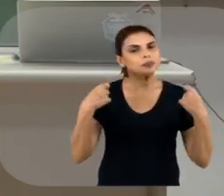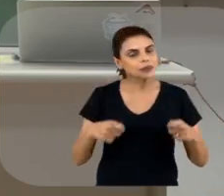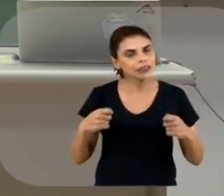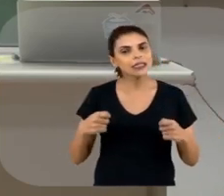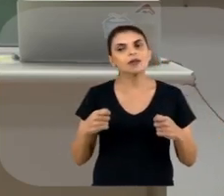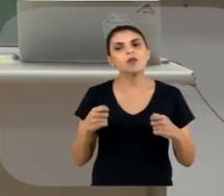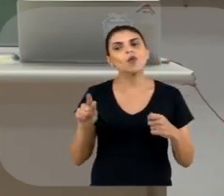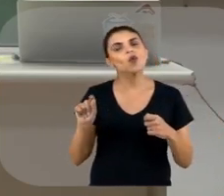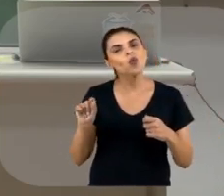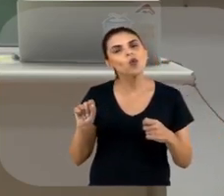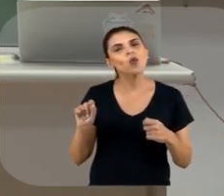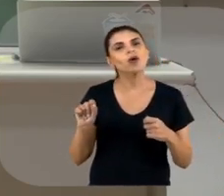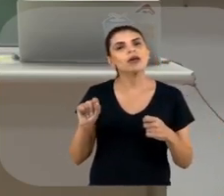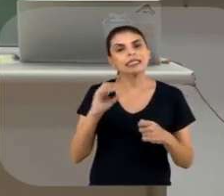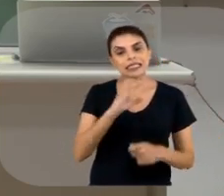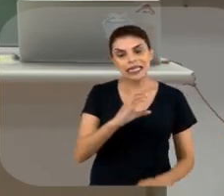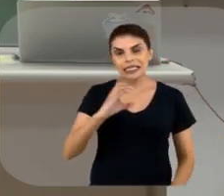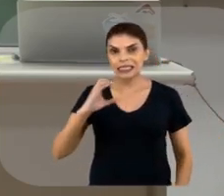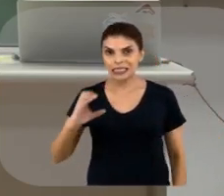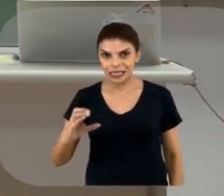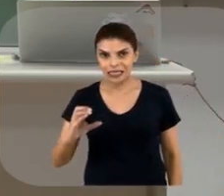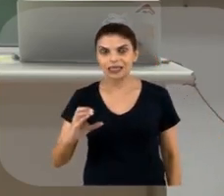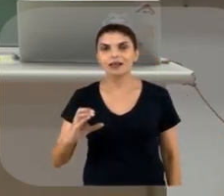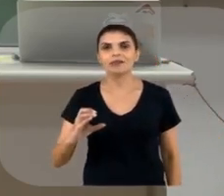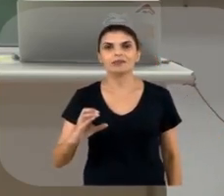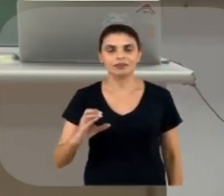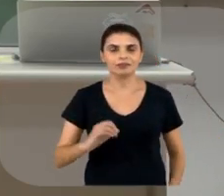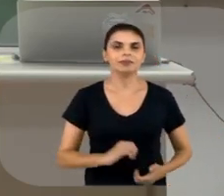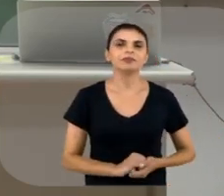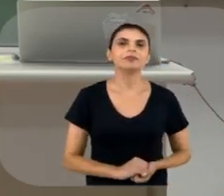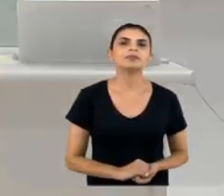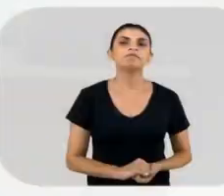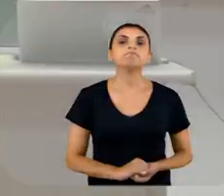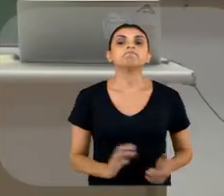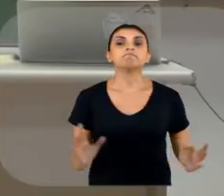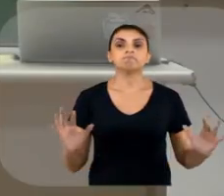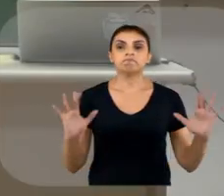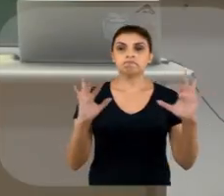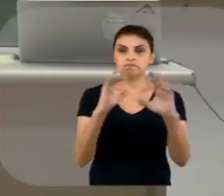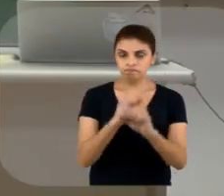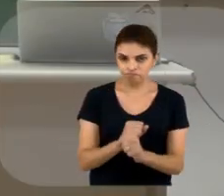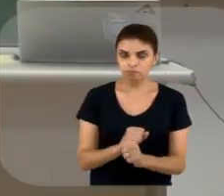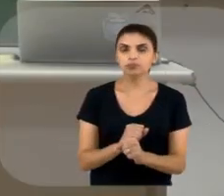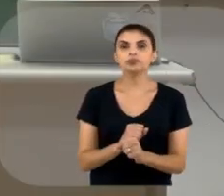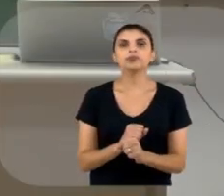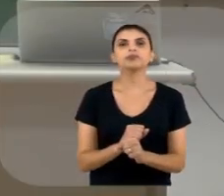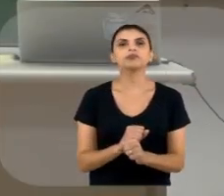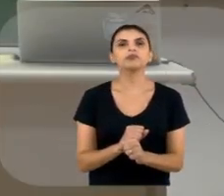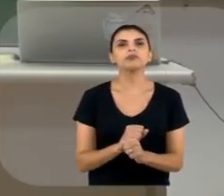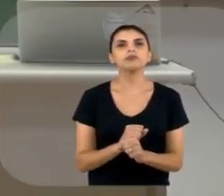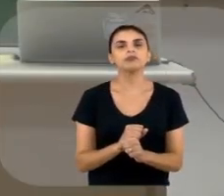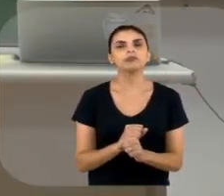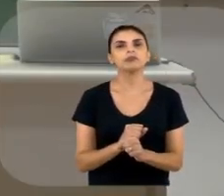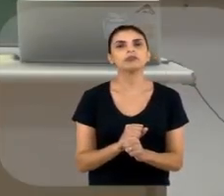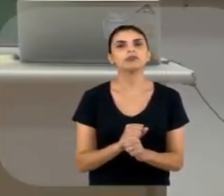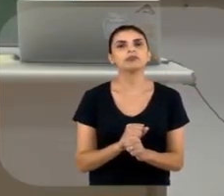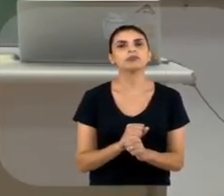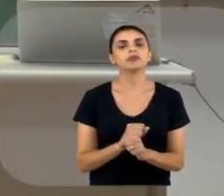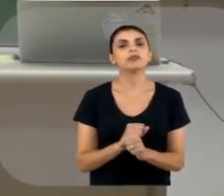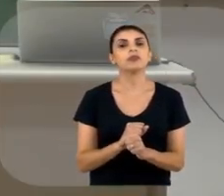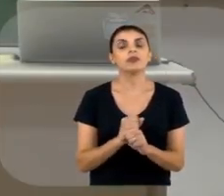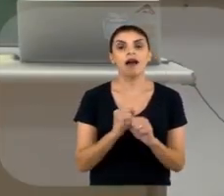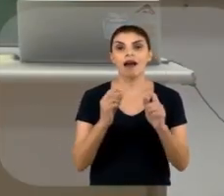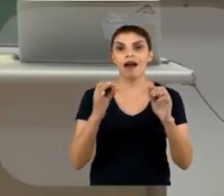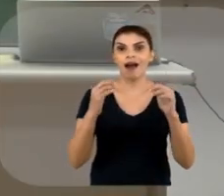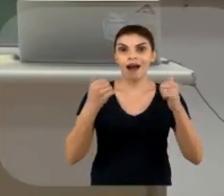ser uma licença em CC, né, que é o Creative Commons. Por fim, a gente então, né,